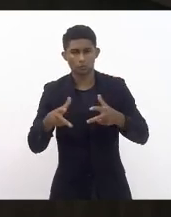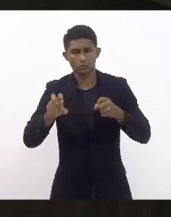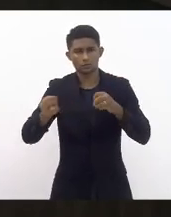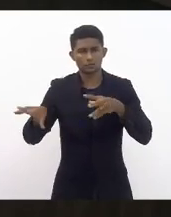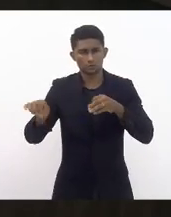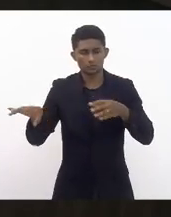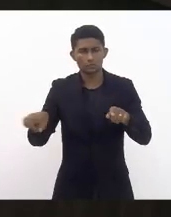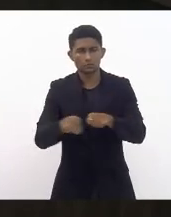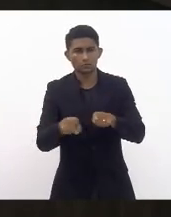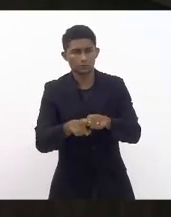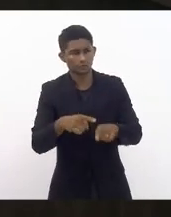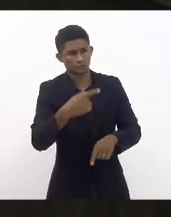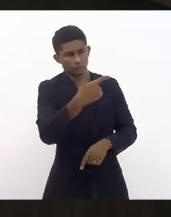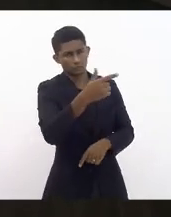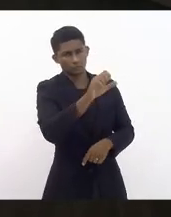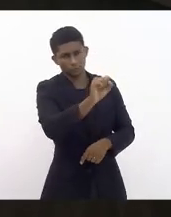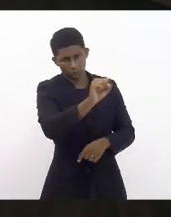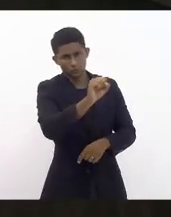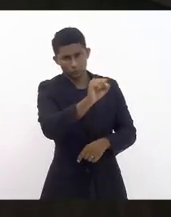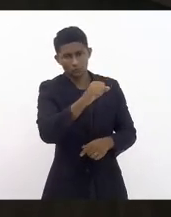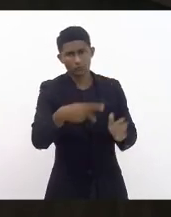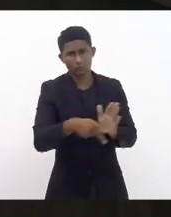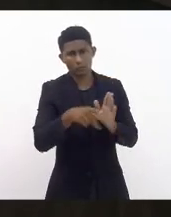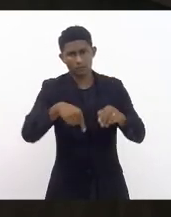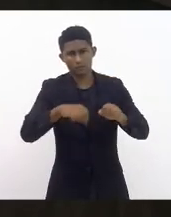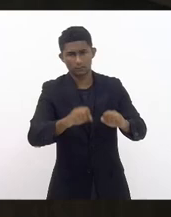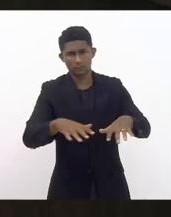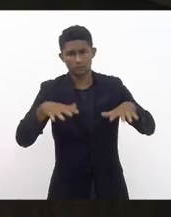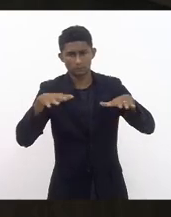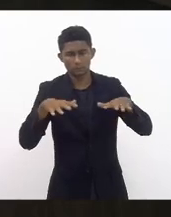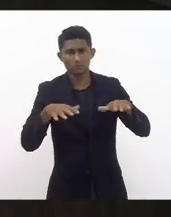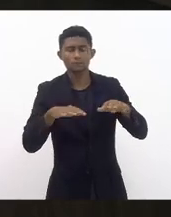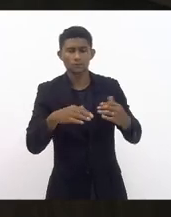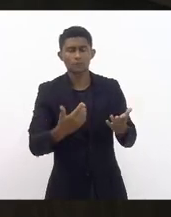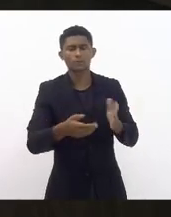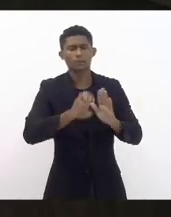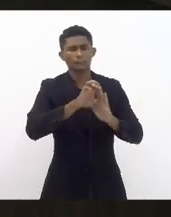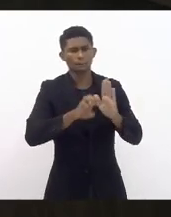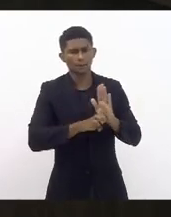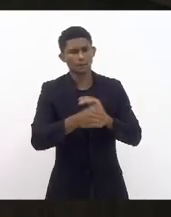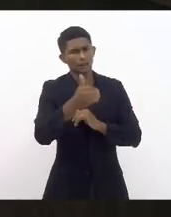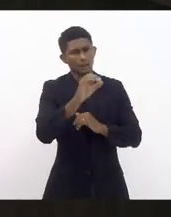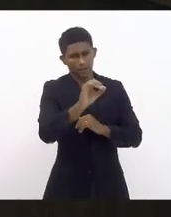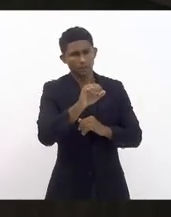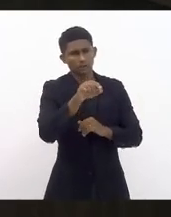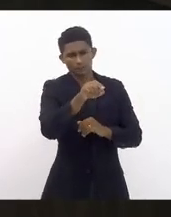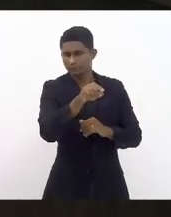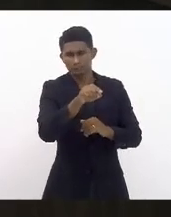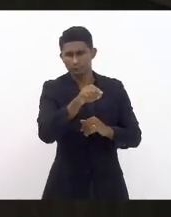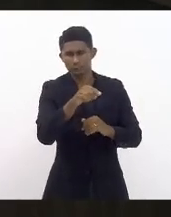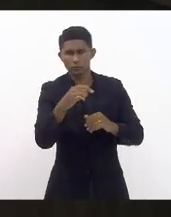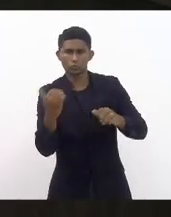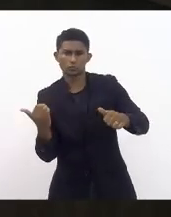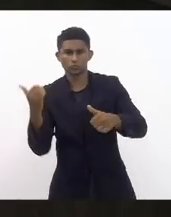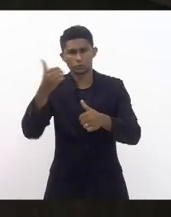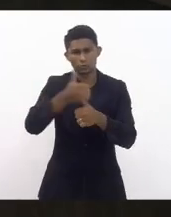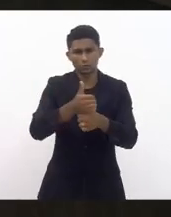e 28 de plenário. Prejudicada a emenda 10 pela emenda da